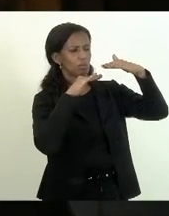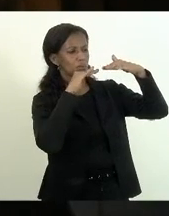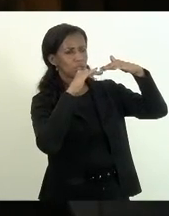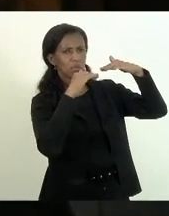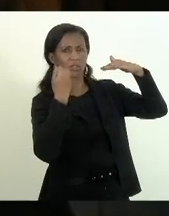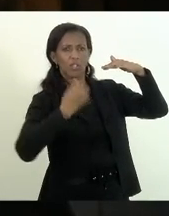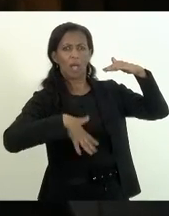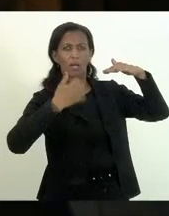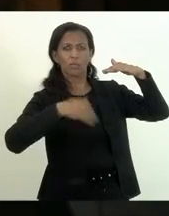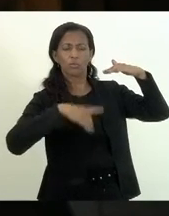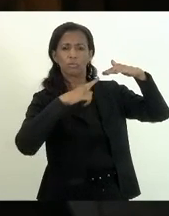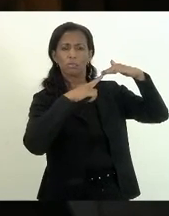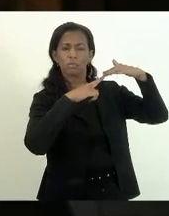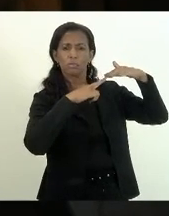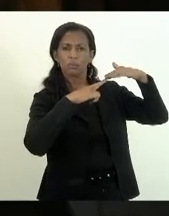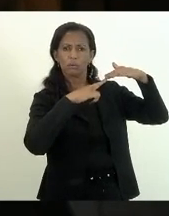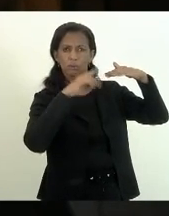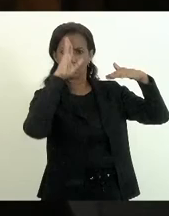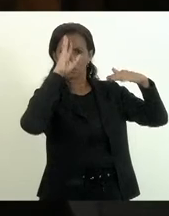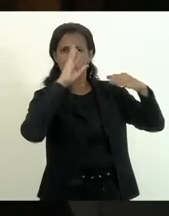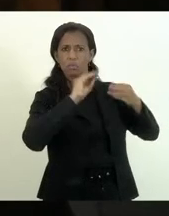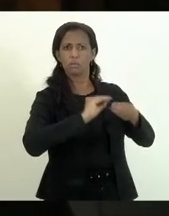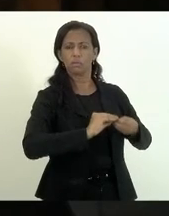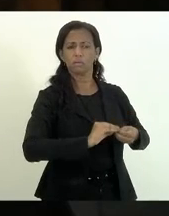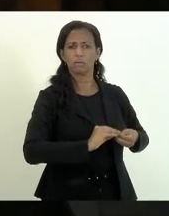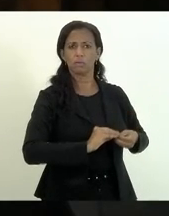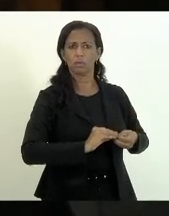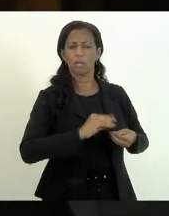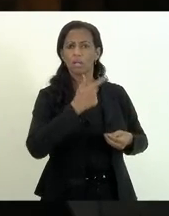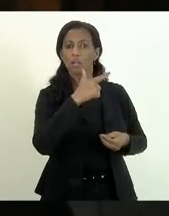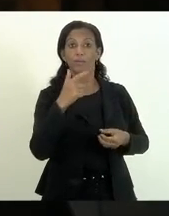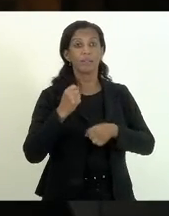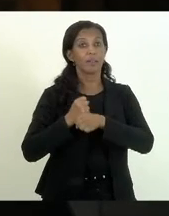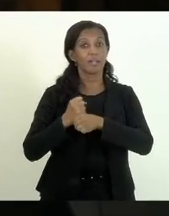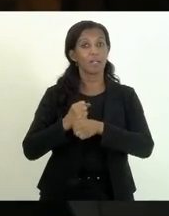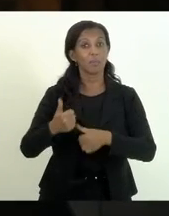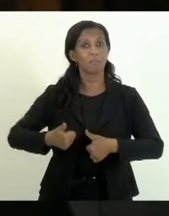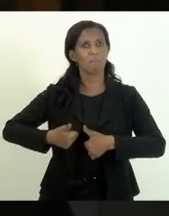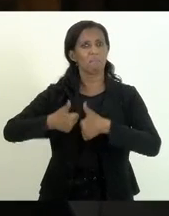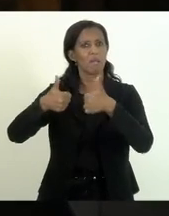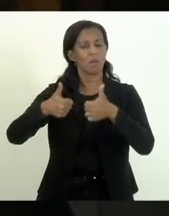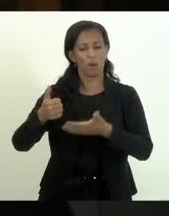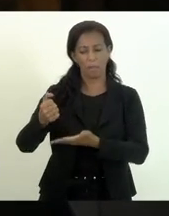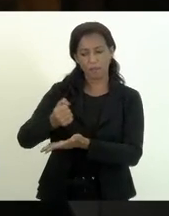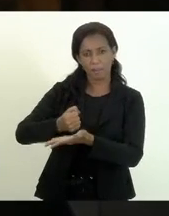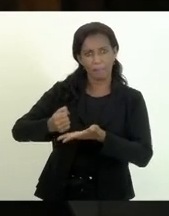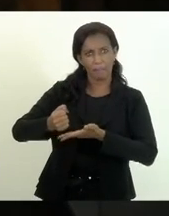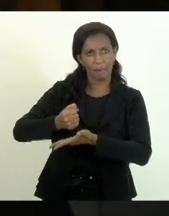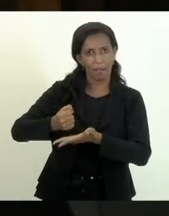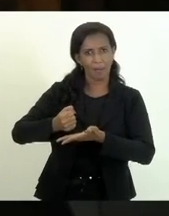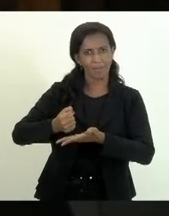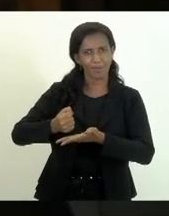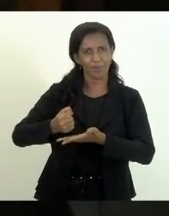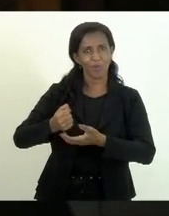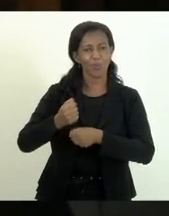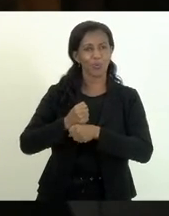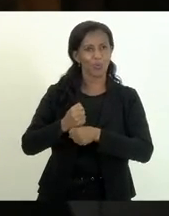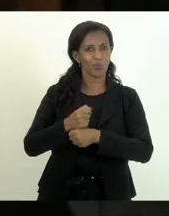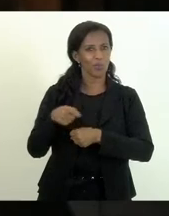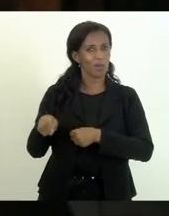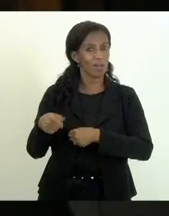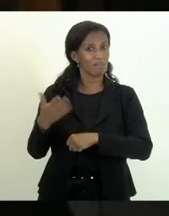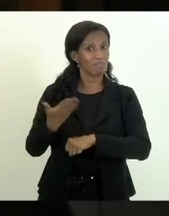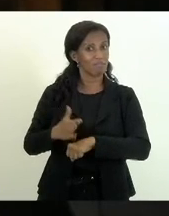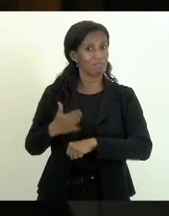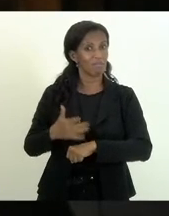o e concluímos que não há anos melhor para ser um ano base do teto de gastos que